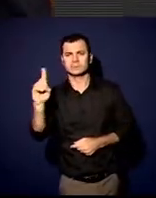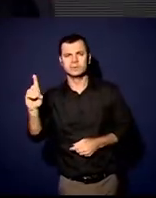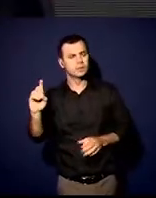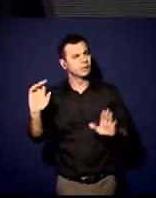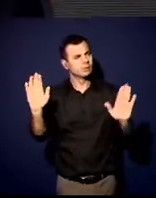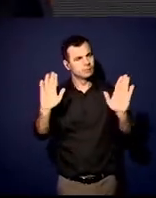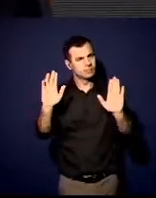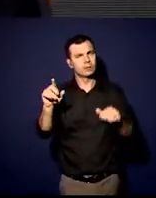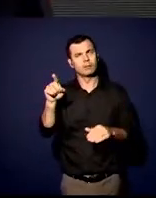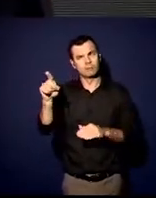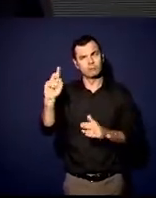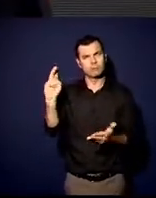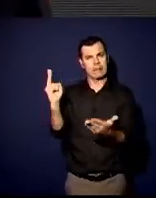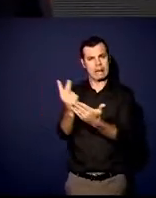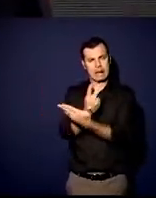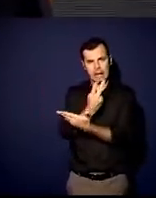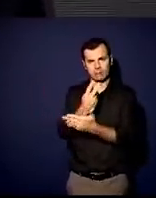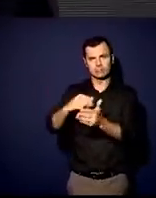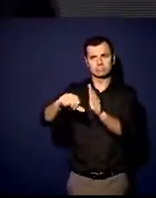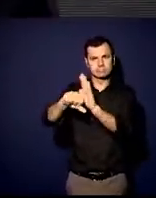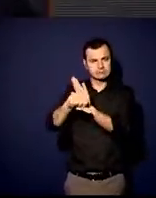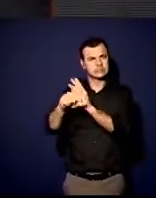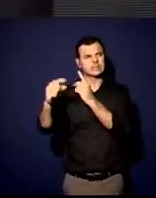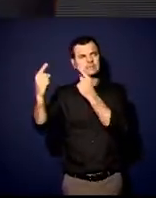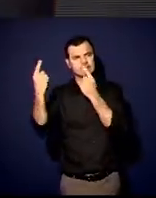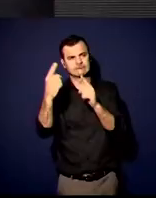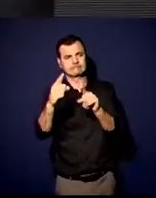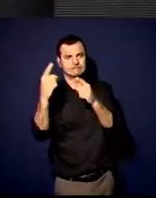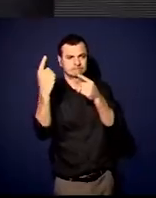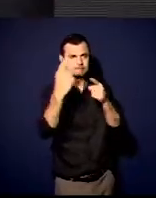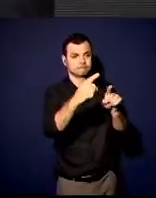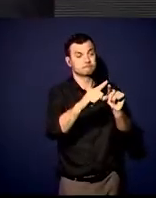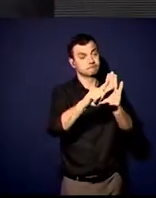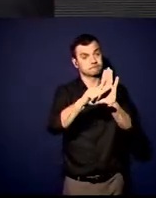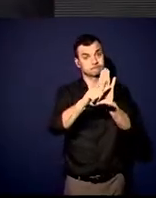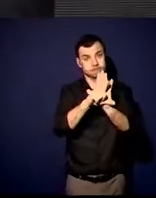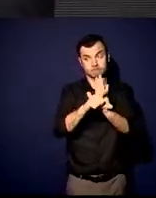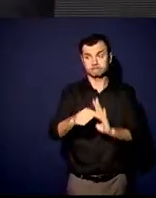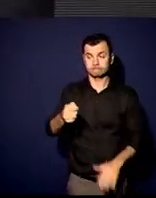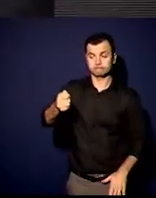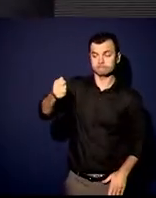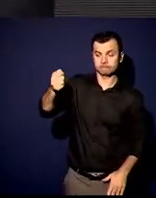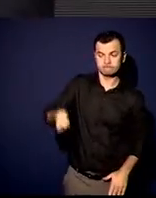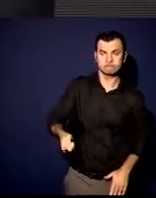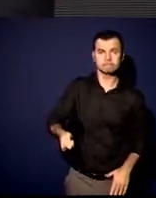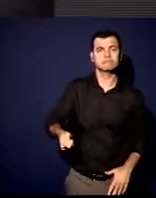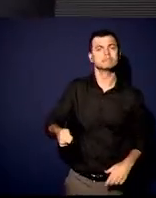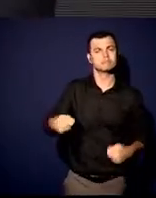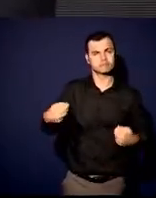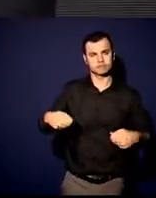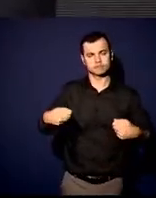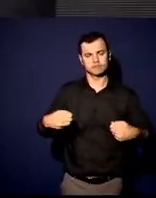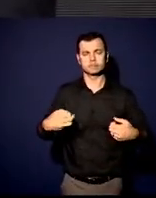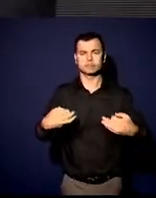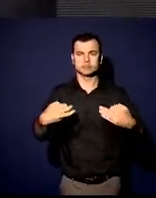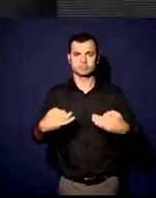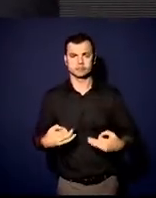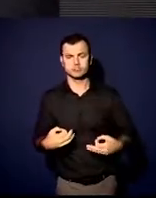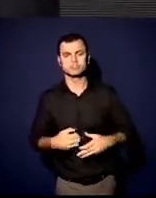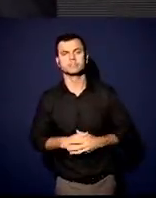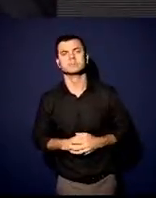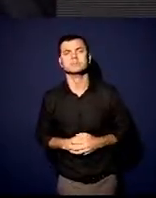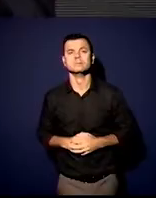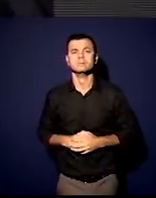fez os atos de vandalismo toda todo Rigor da lei para que essas punições sejam exemplares o